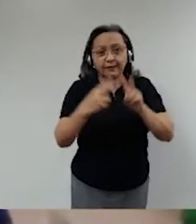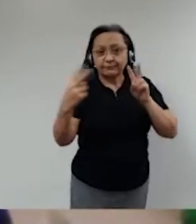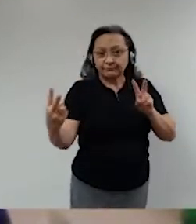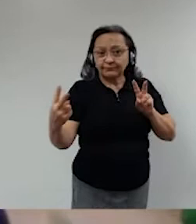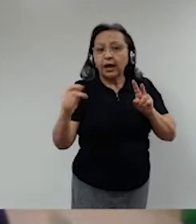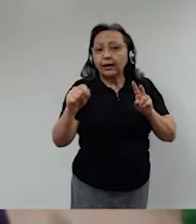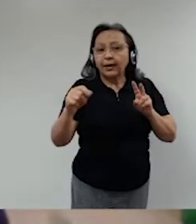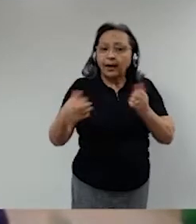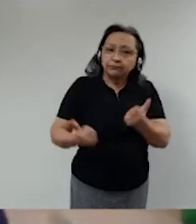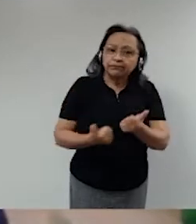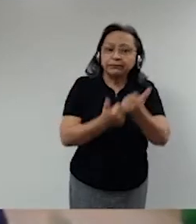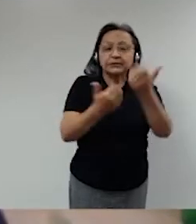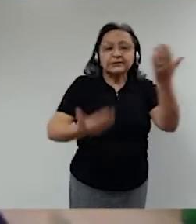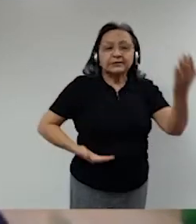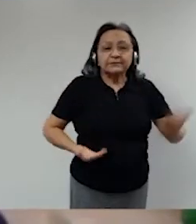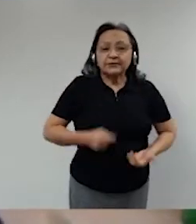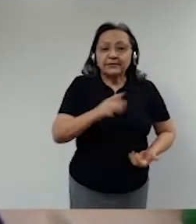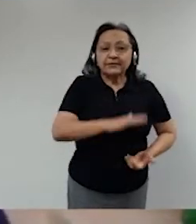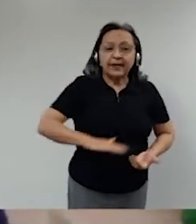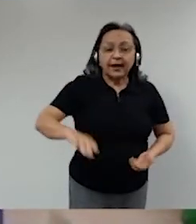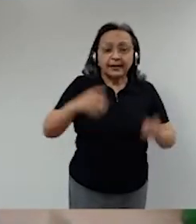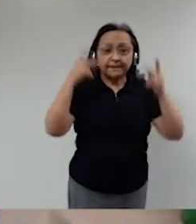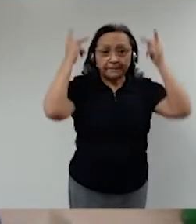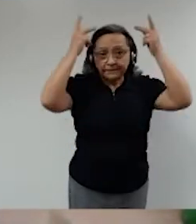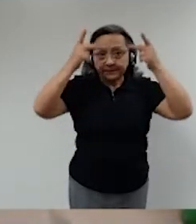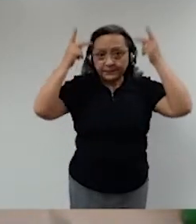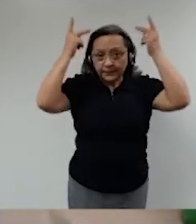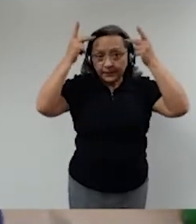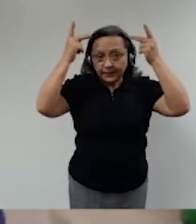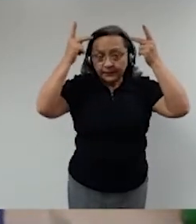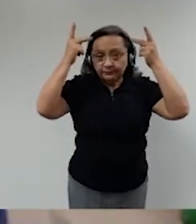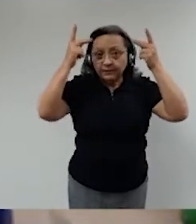a prestação de serviço na área de psiquiatria através da